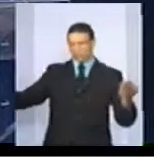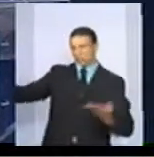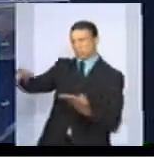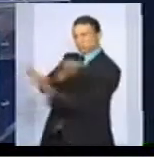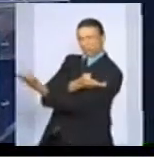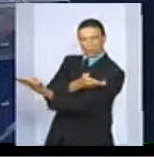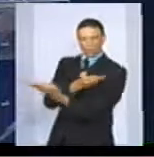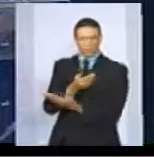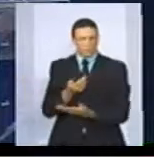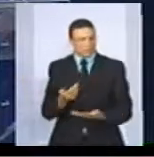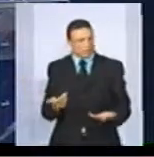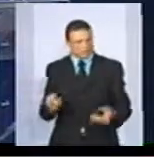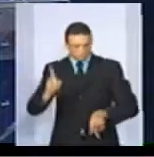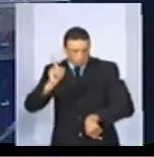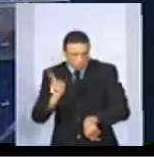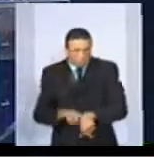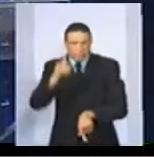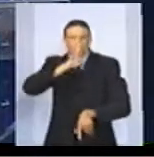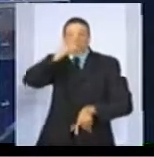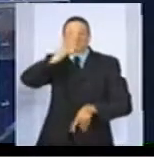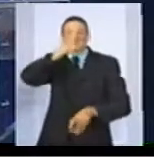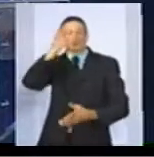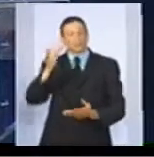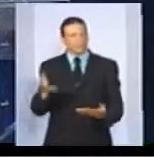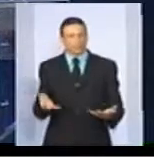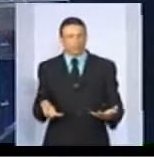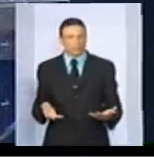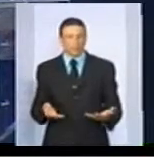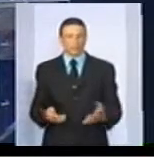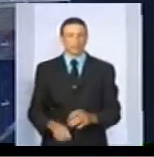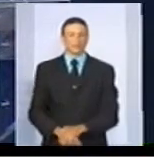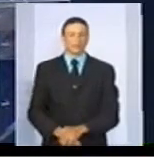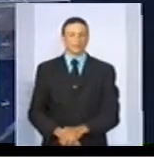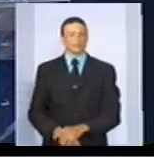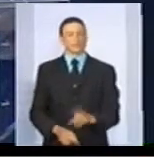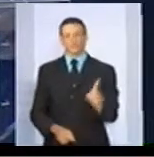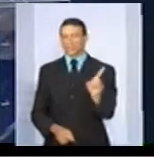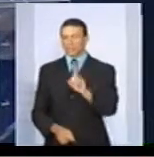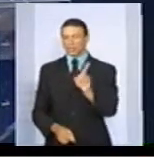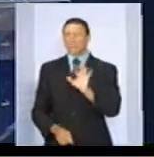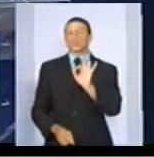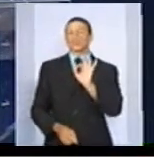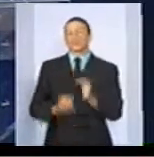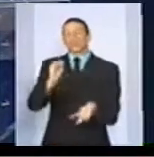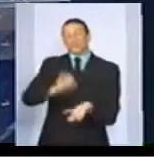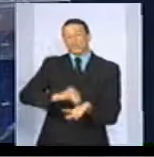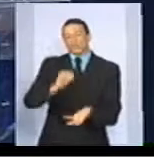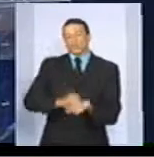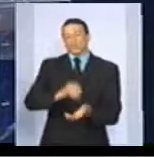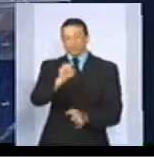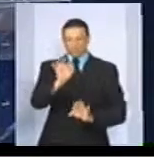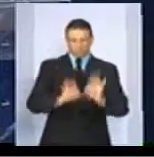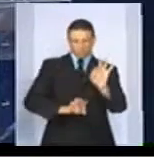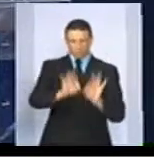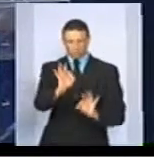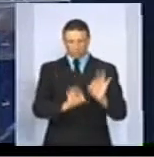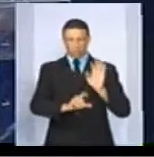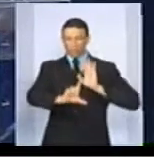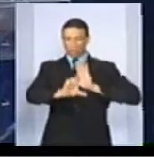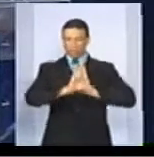outorgas e enfim afinal não observa do procedimento